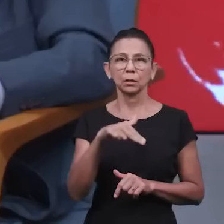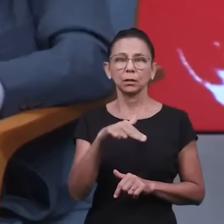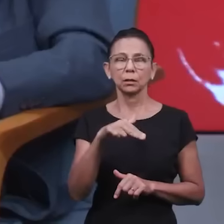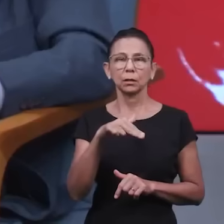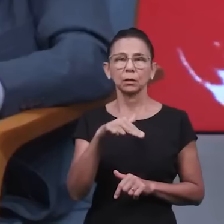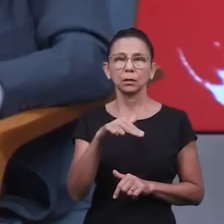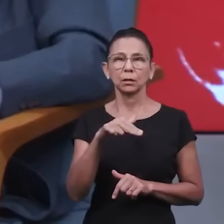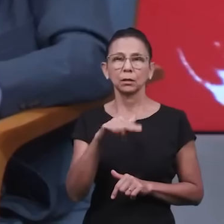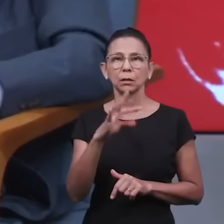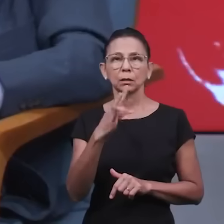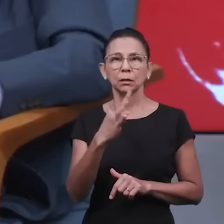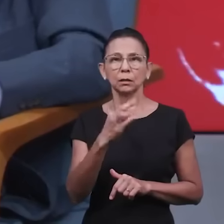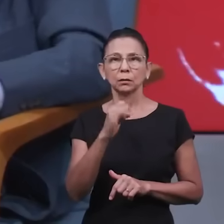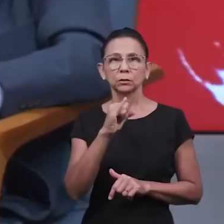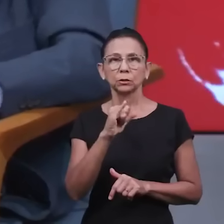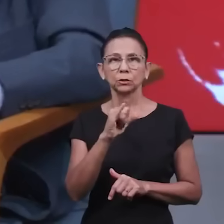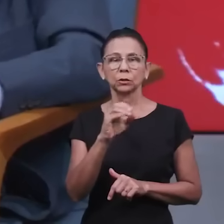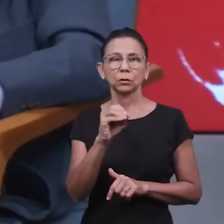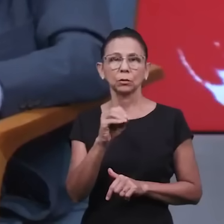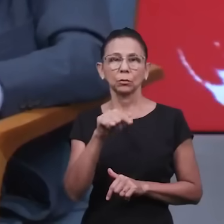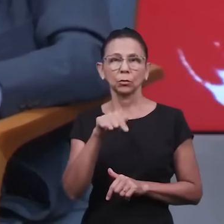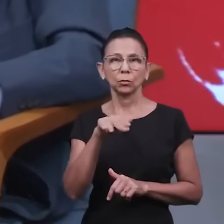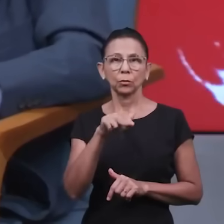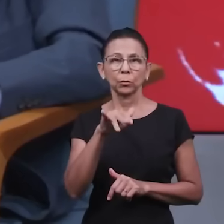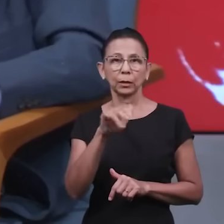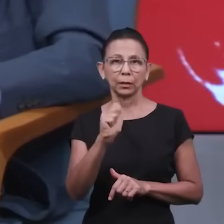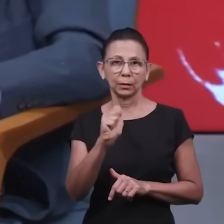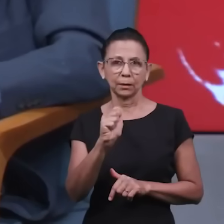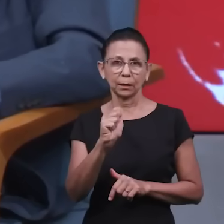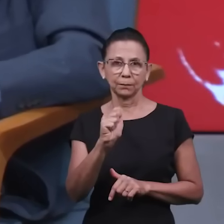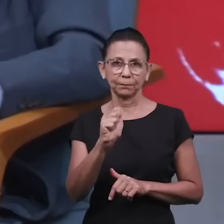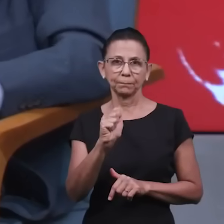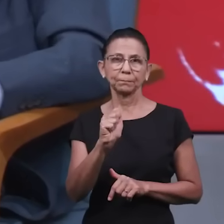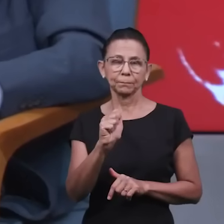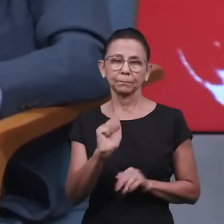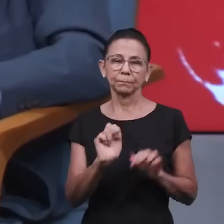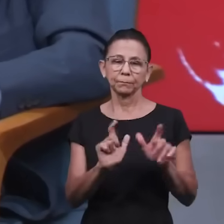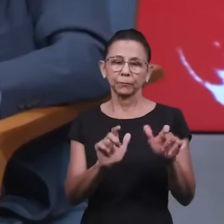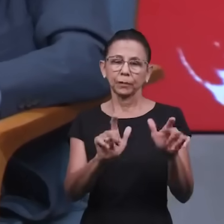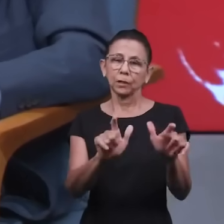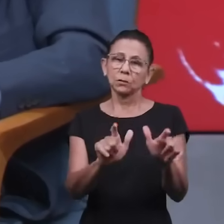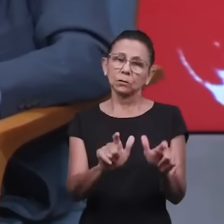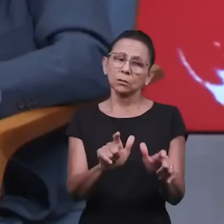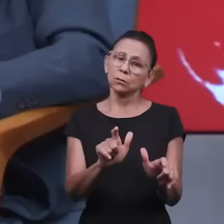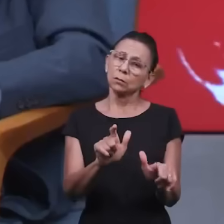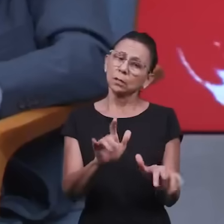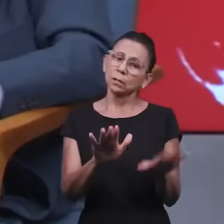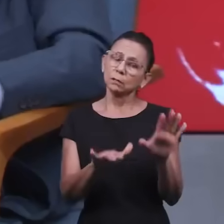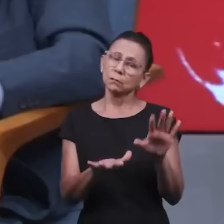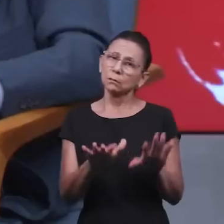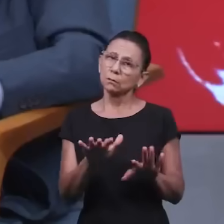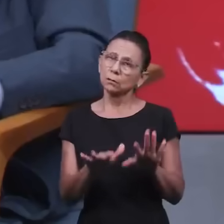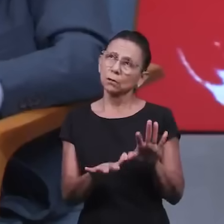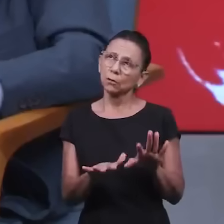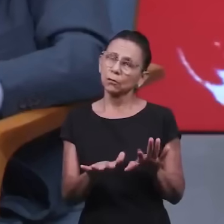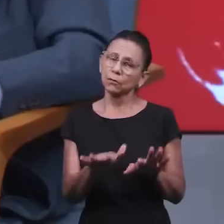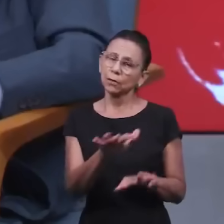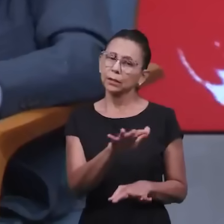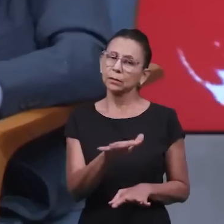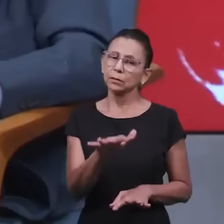4, 5 anos depois que Paulo estava frequentando ali, a conversão, logo